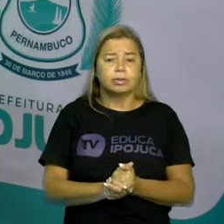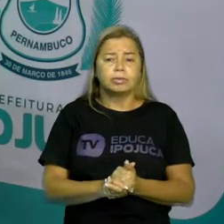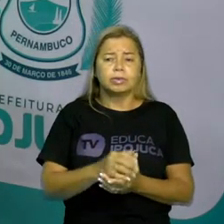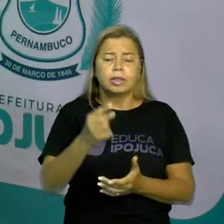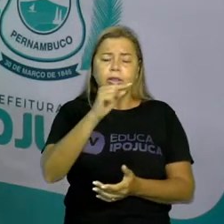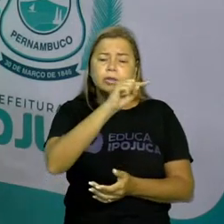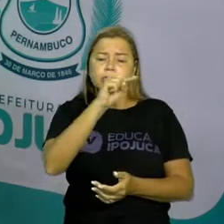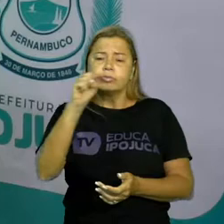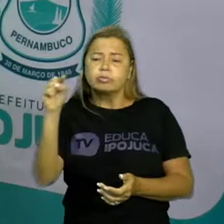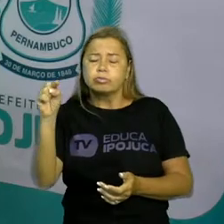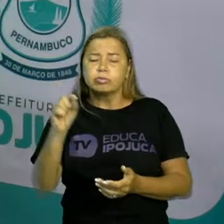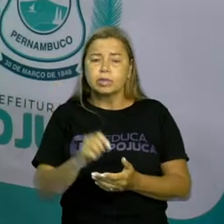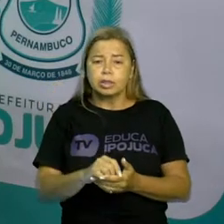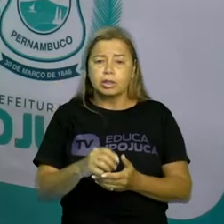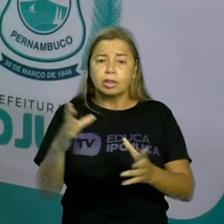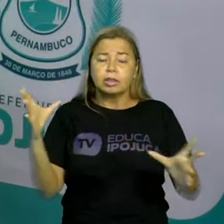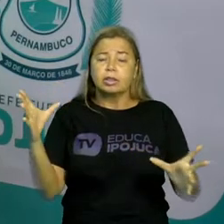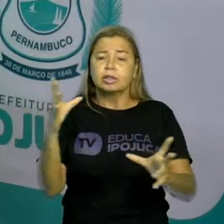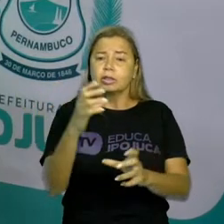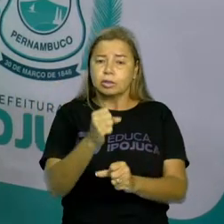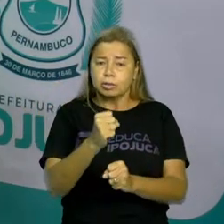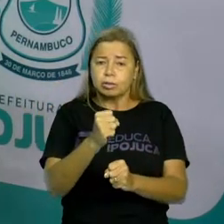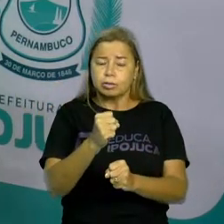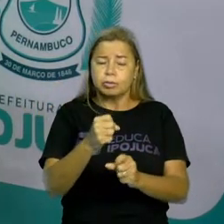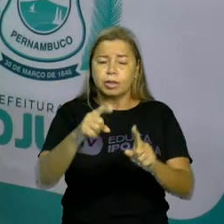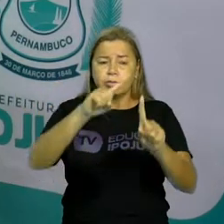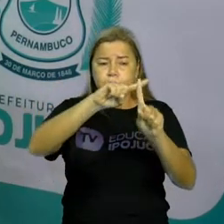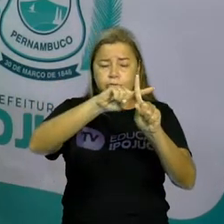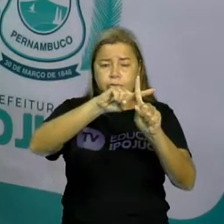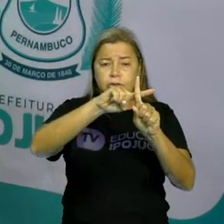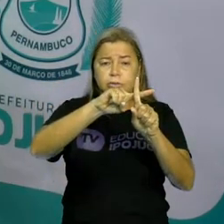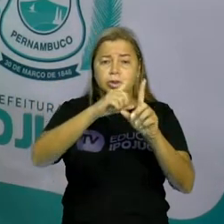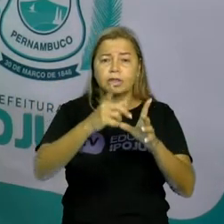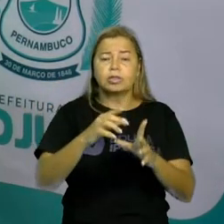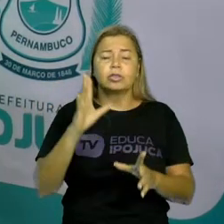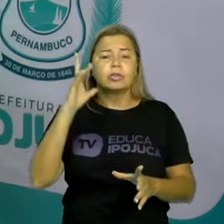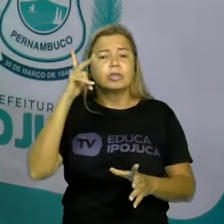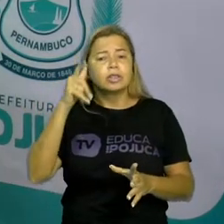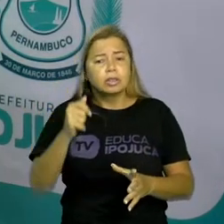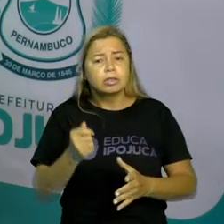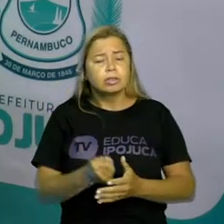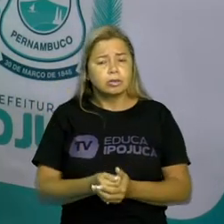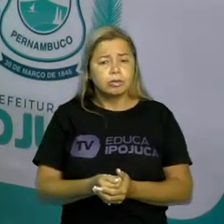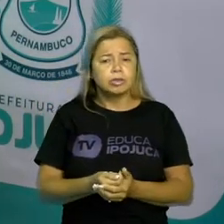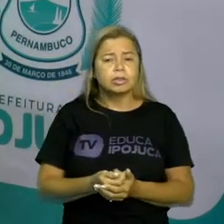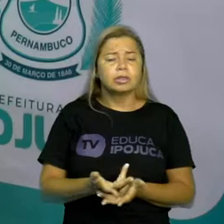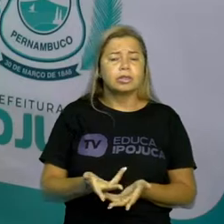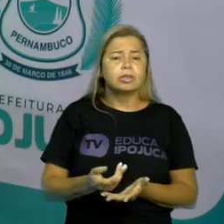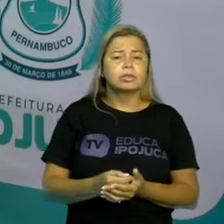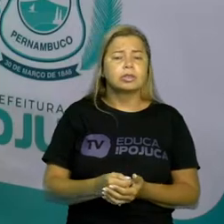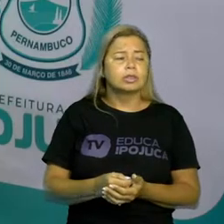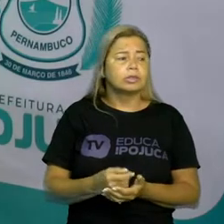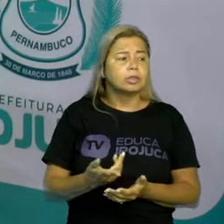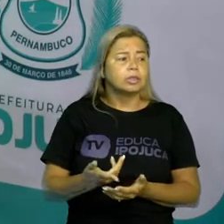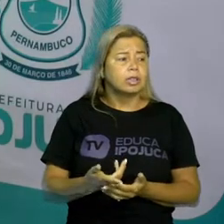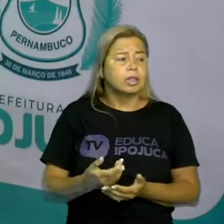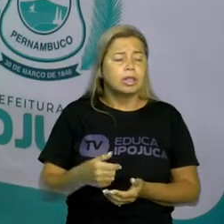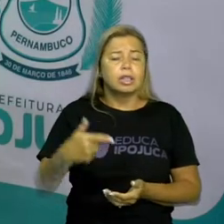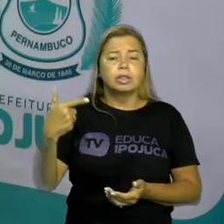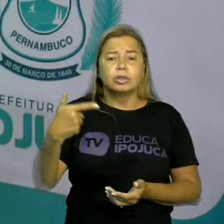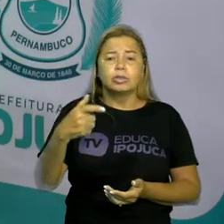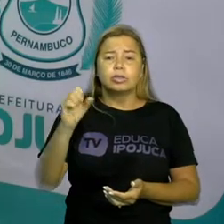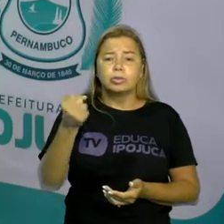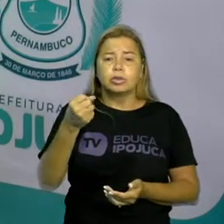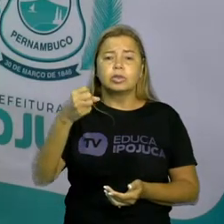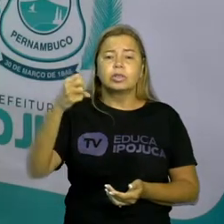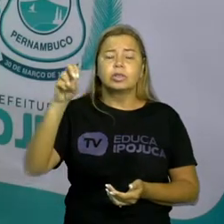passar um tracinho e a gente colocar o sinalzinho do mais, a gente vai resolver essa continha e a gente vai ver que o resultado, a soma de